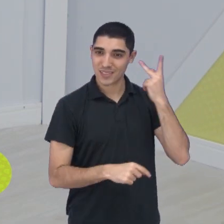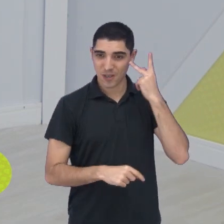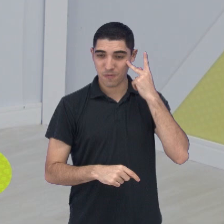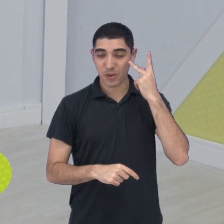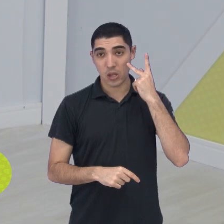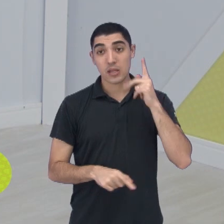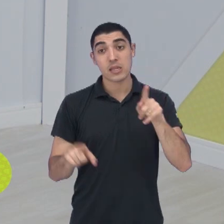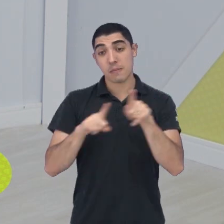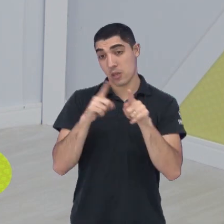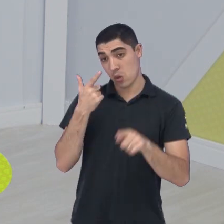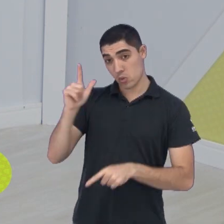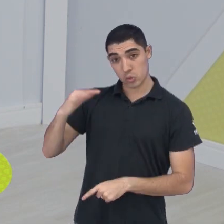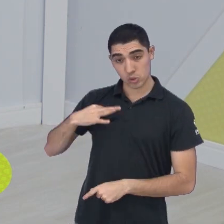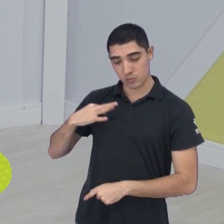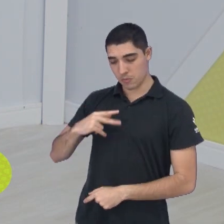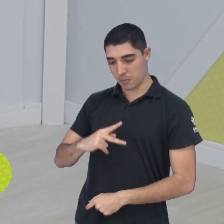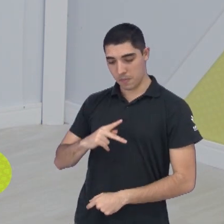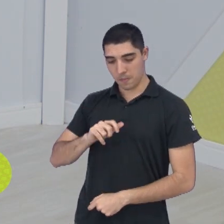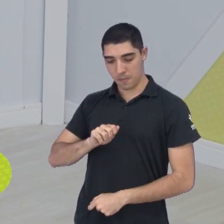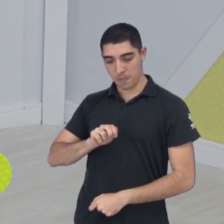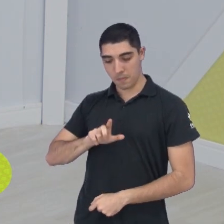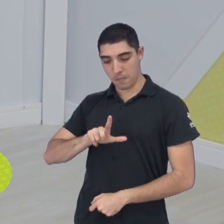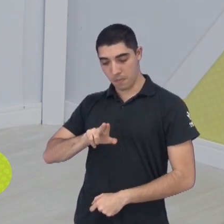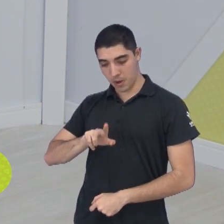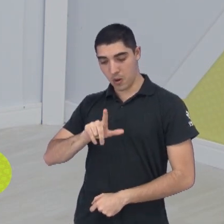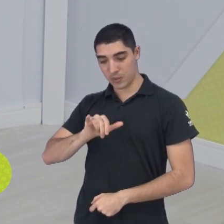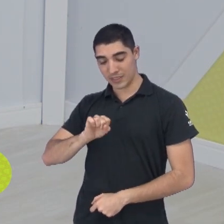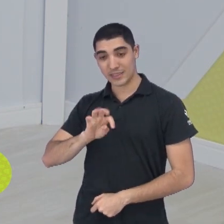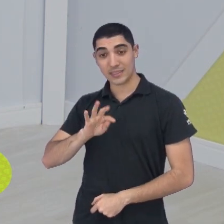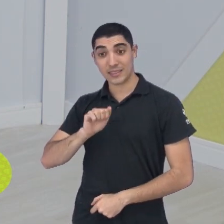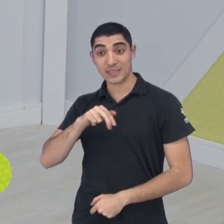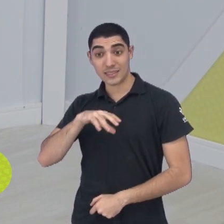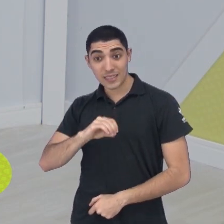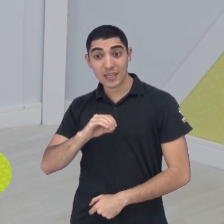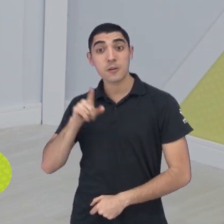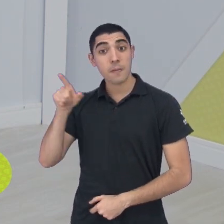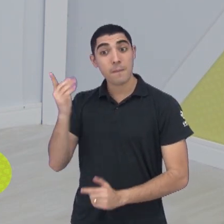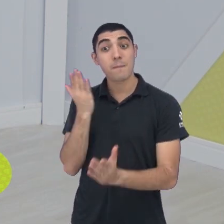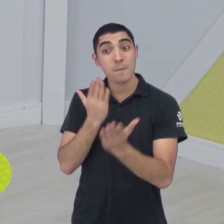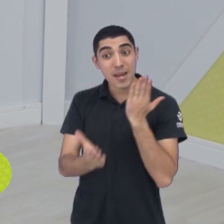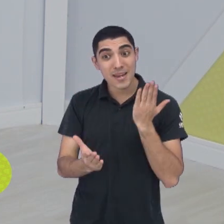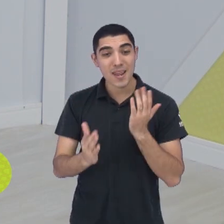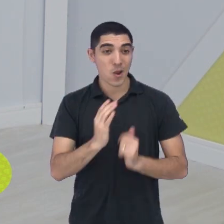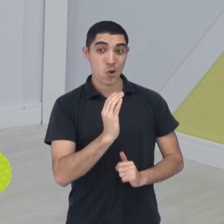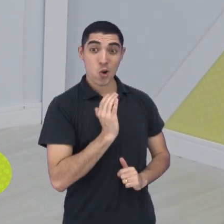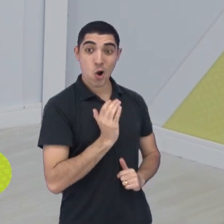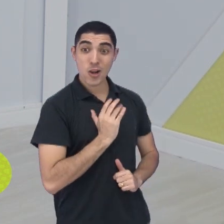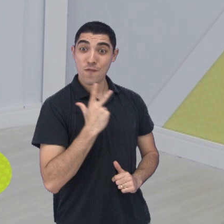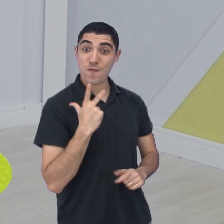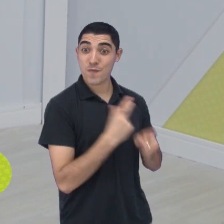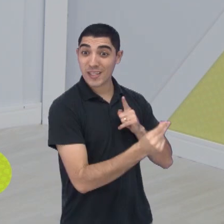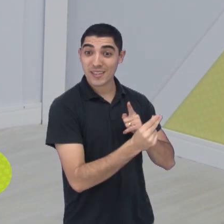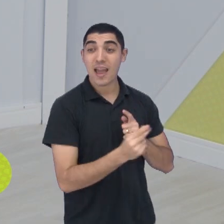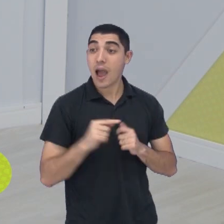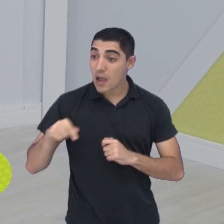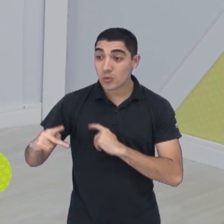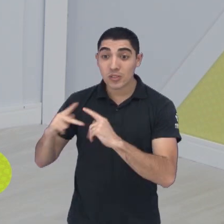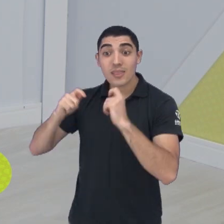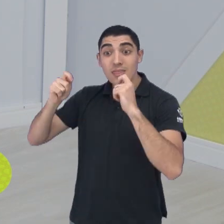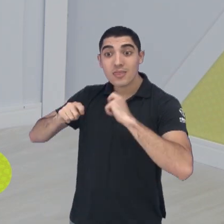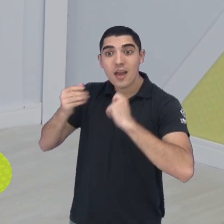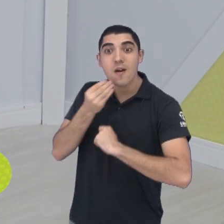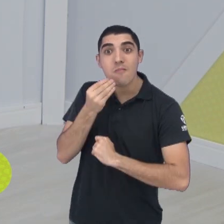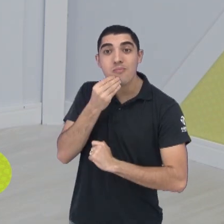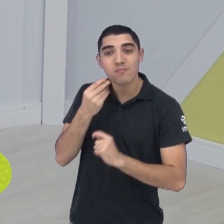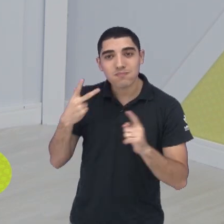do Paulistano contra o Corinthians para poder beliscar a 5ª posição. O Paulistano perdeu para o Corinthians e o São José teve a chance de vencer na última